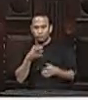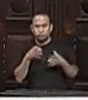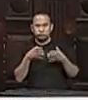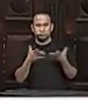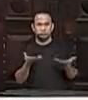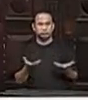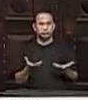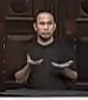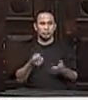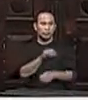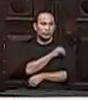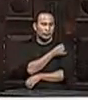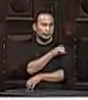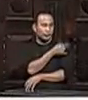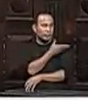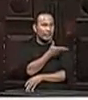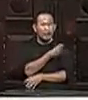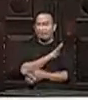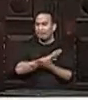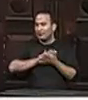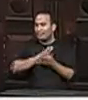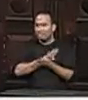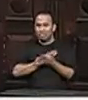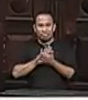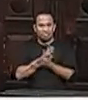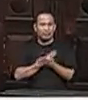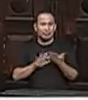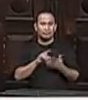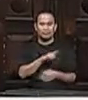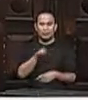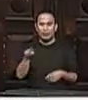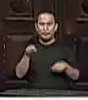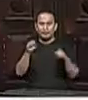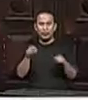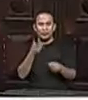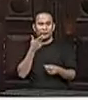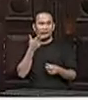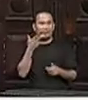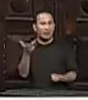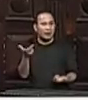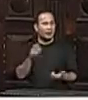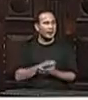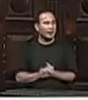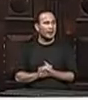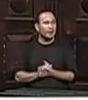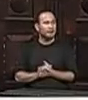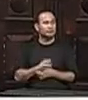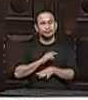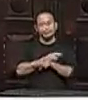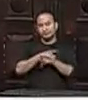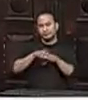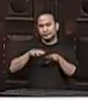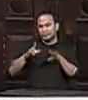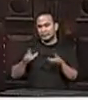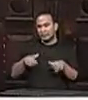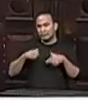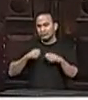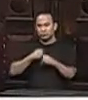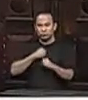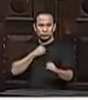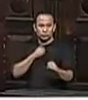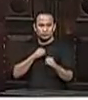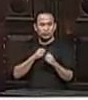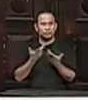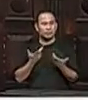alguma coisinha aqui na capital e mais nada. E aí você pode falar de ginástica olímpica, você pode falar das artes